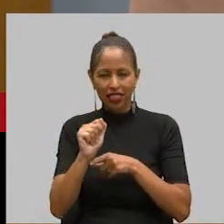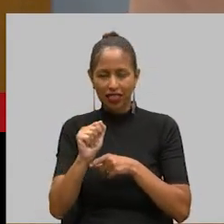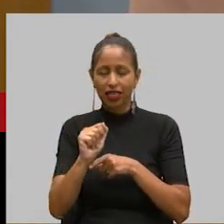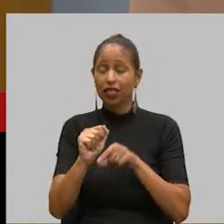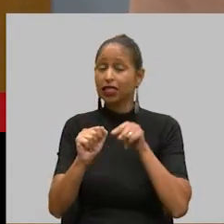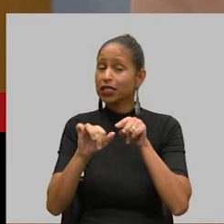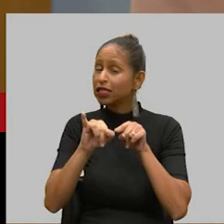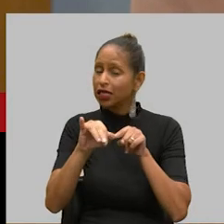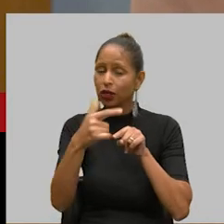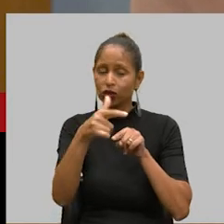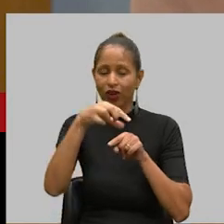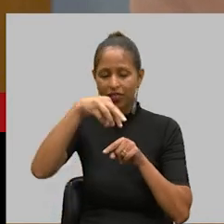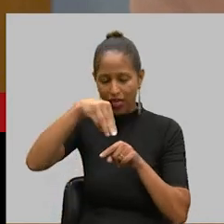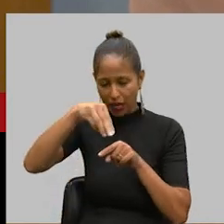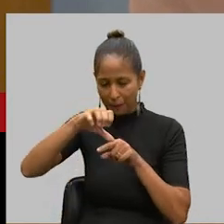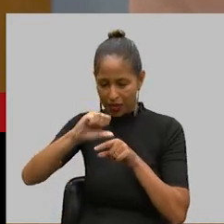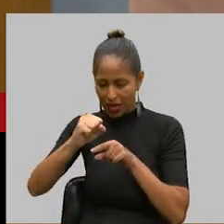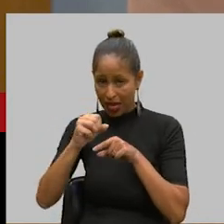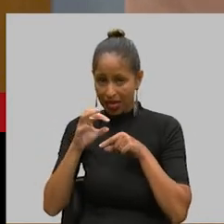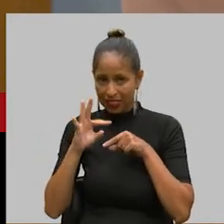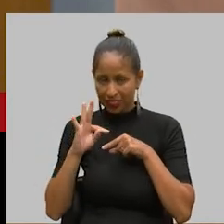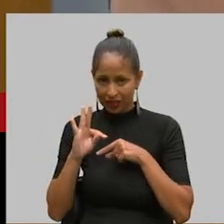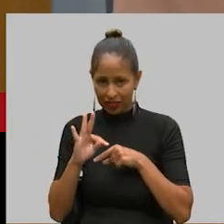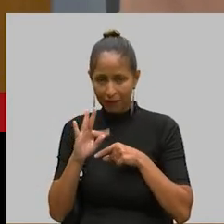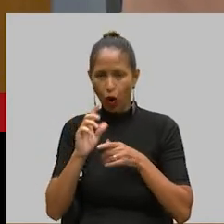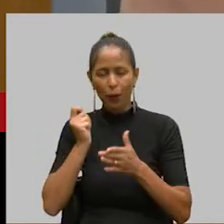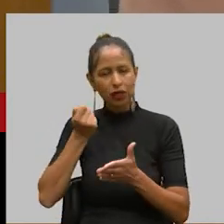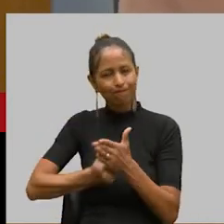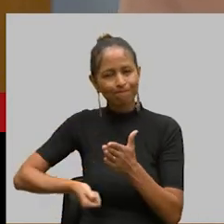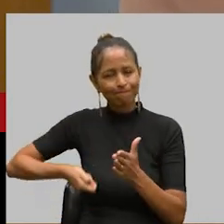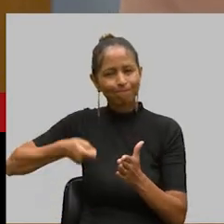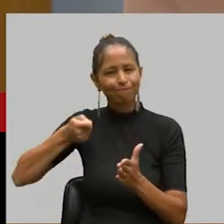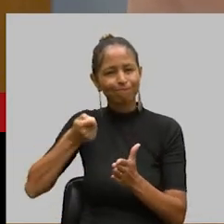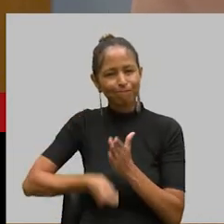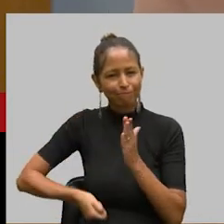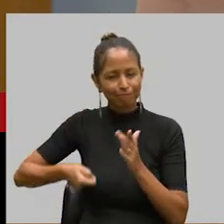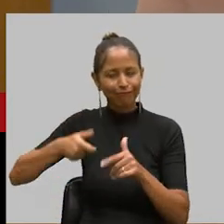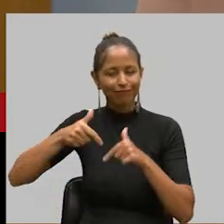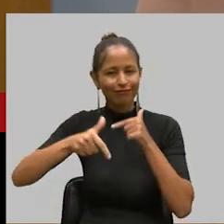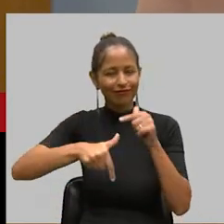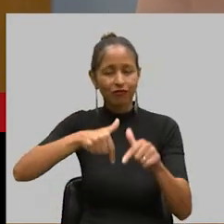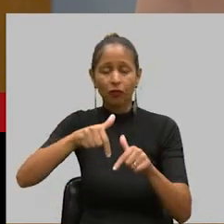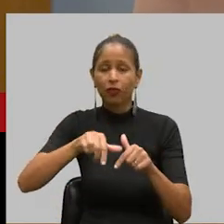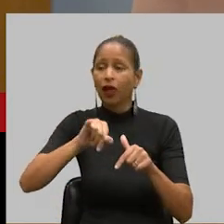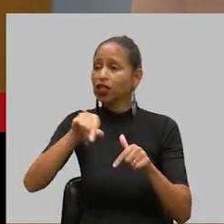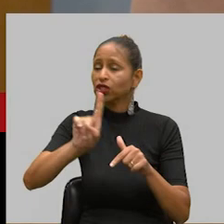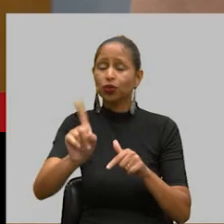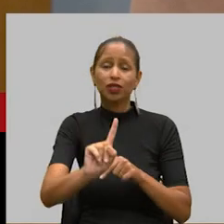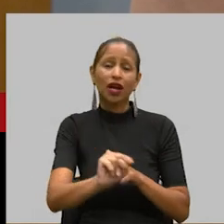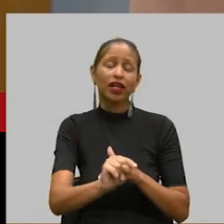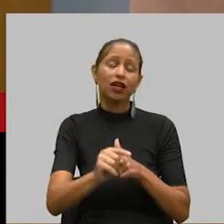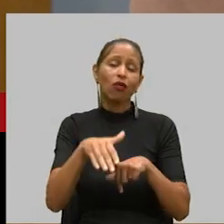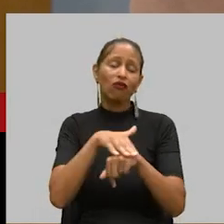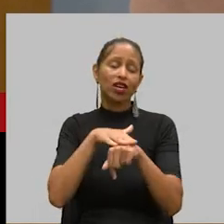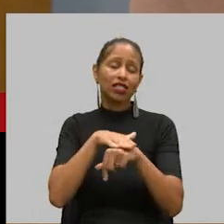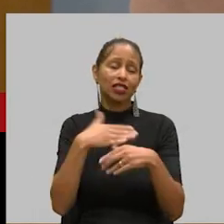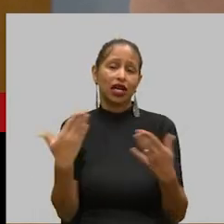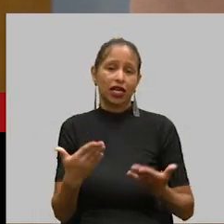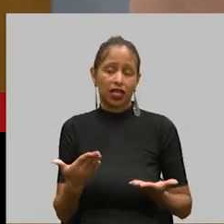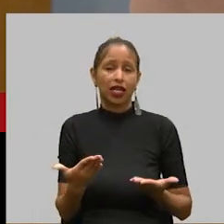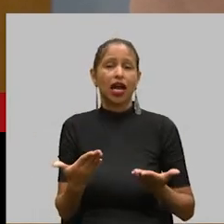MST para começar essa luta a gente não estaria aqui hoje debatendo